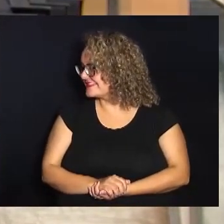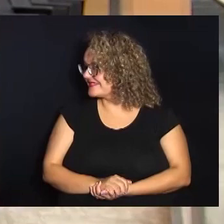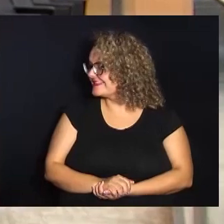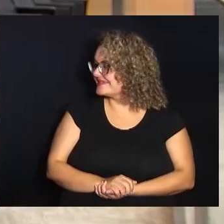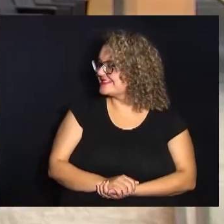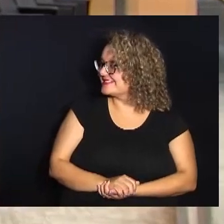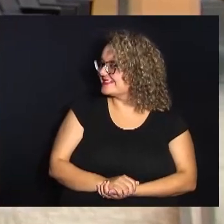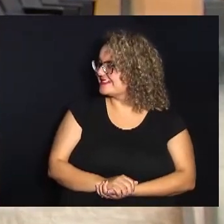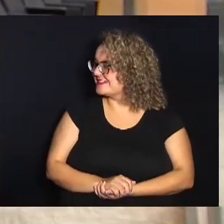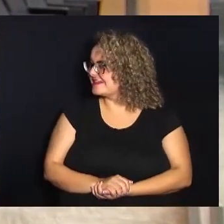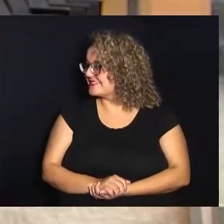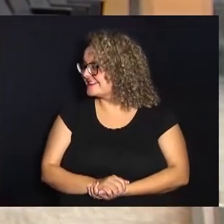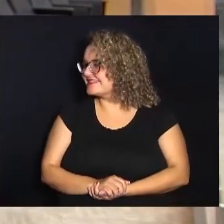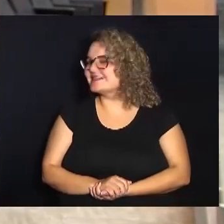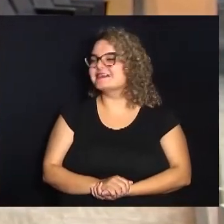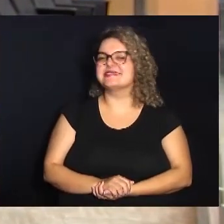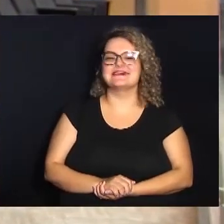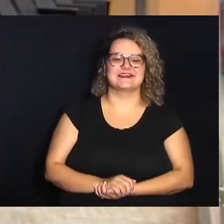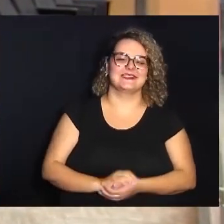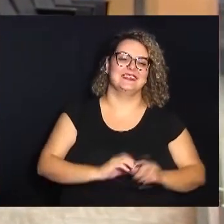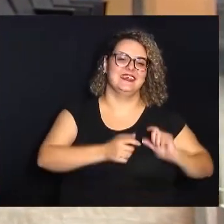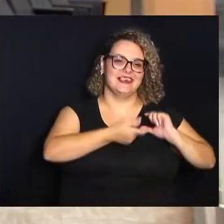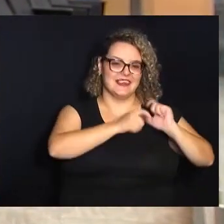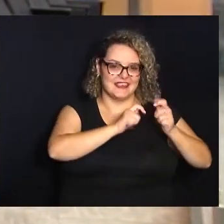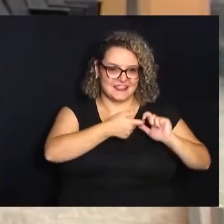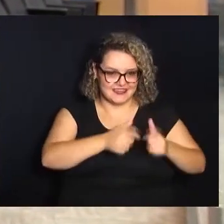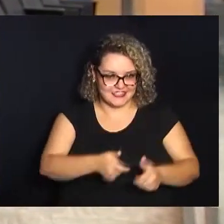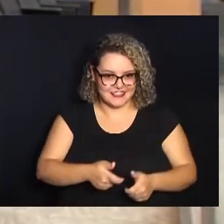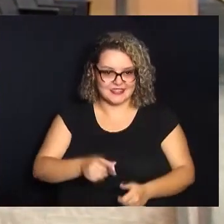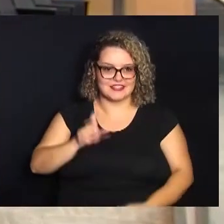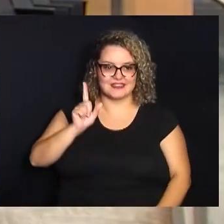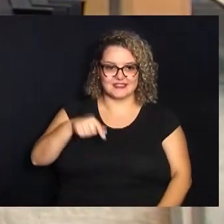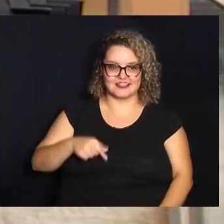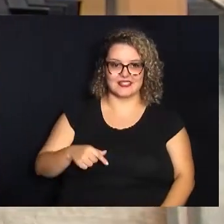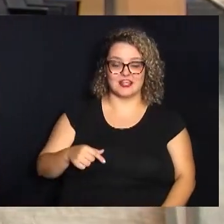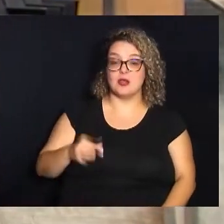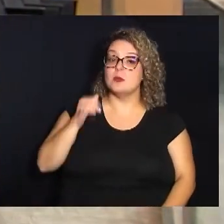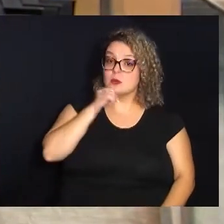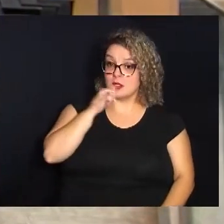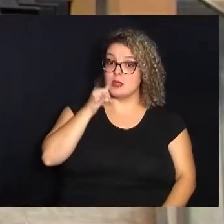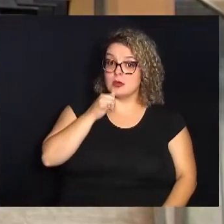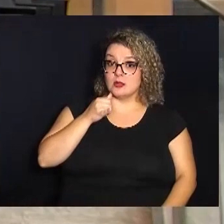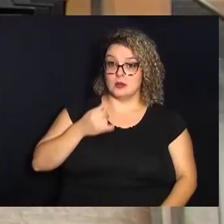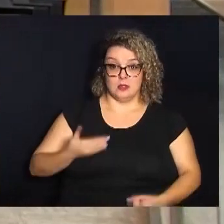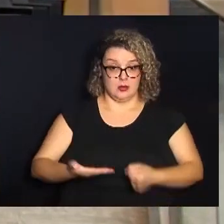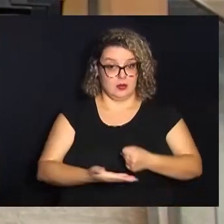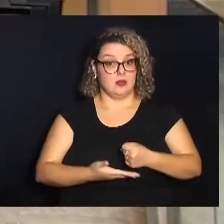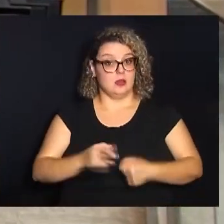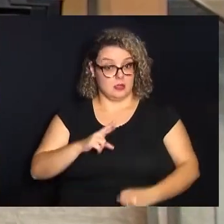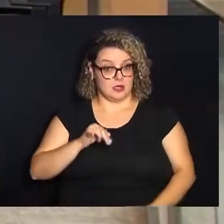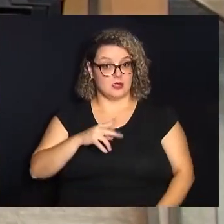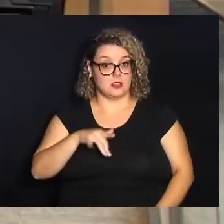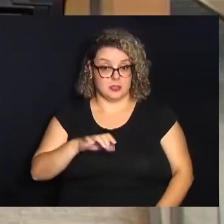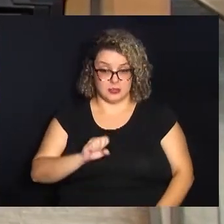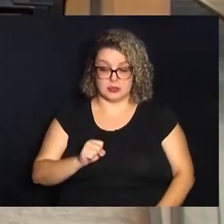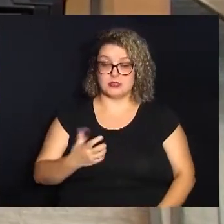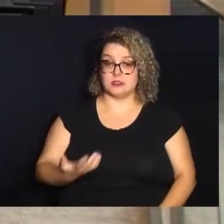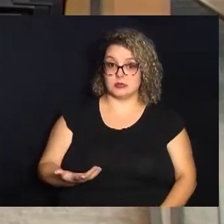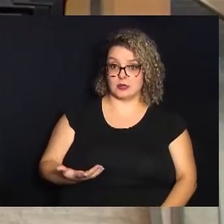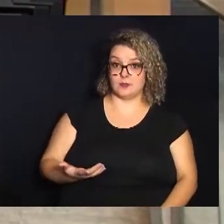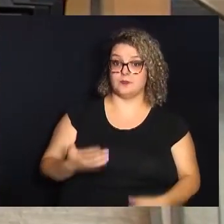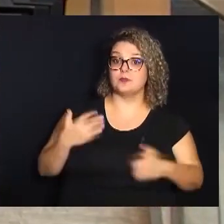primeiros descendentes que chegaram ao Brasil, eles tentaram manter realmente